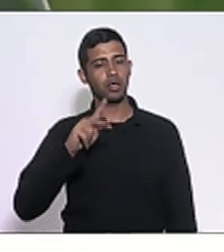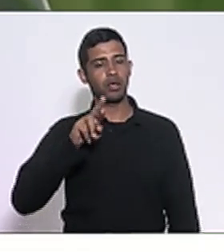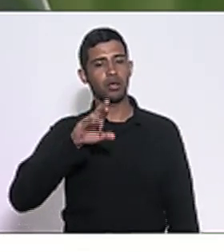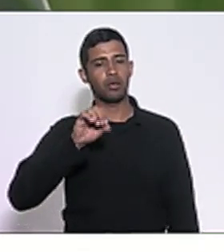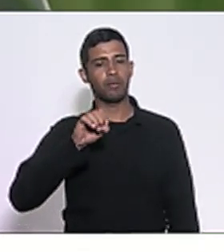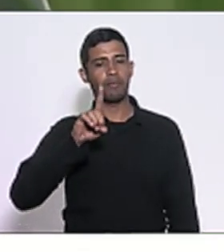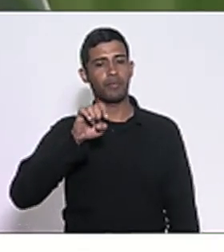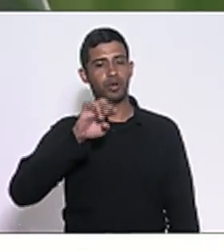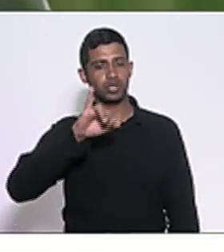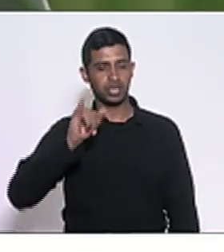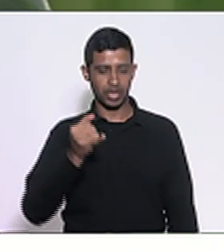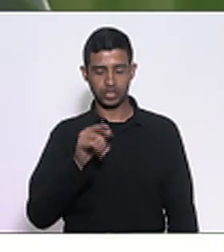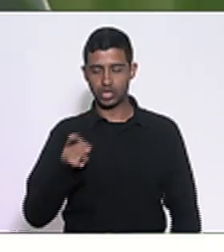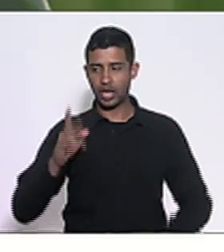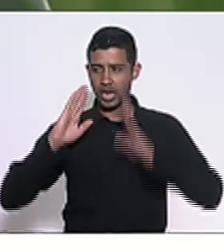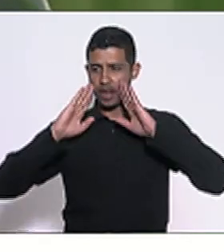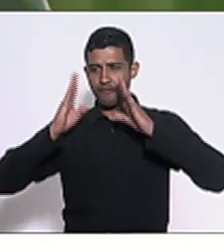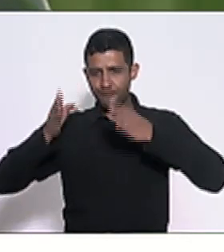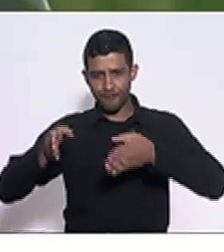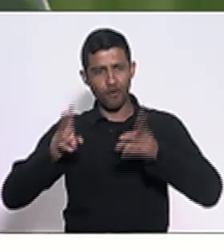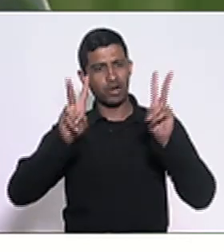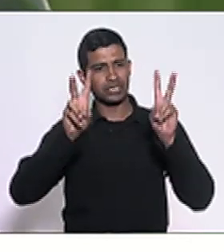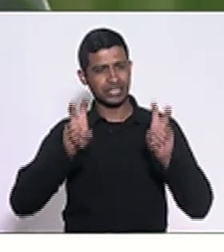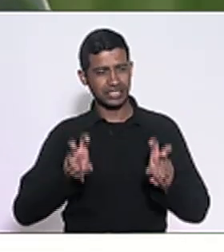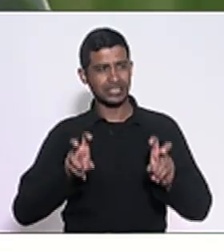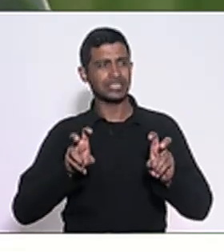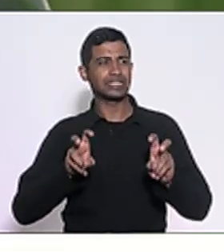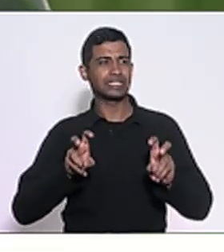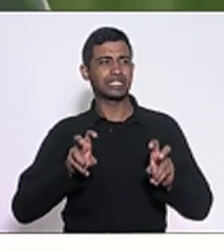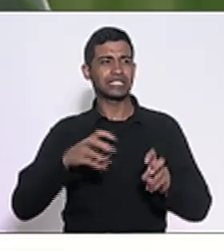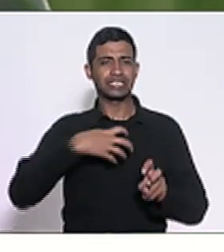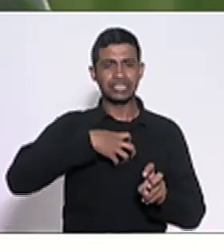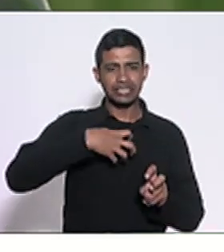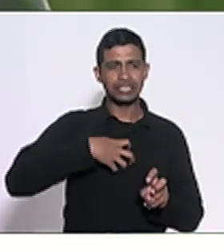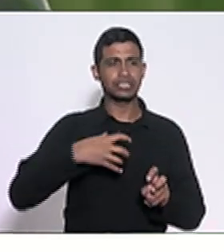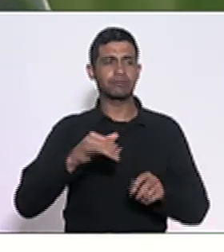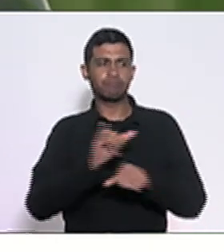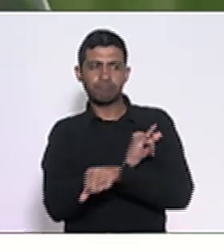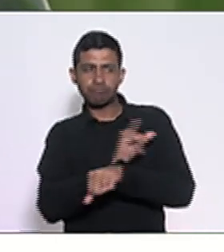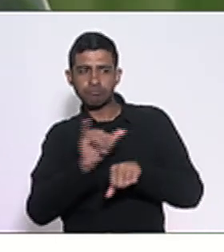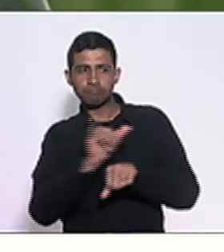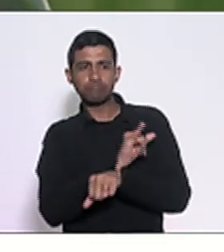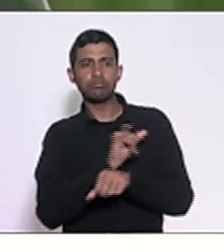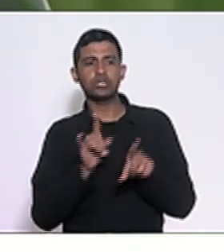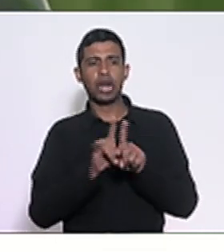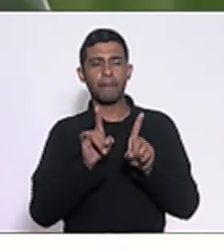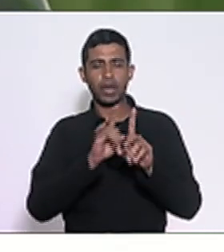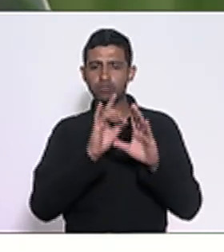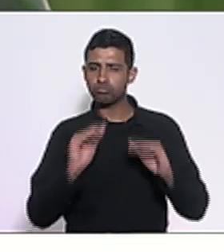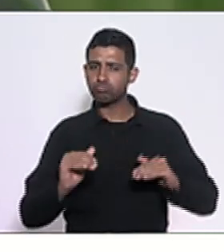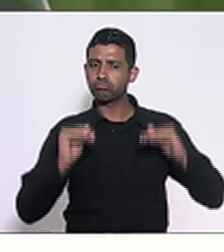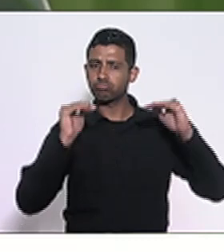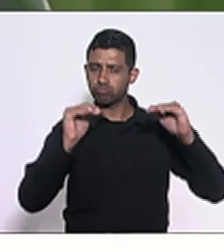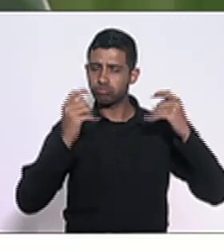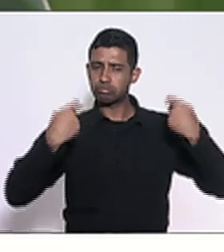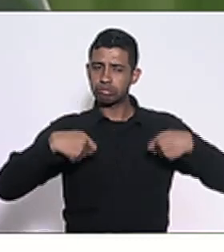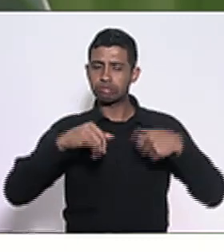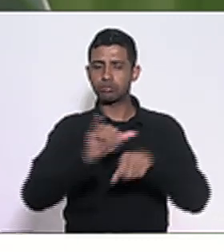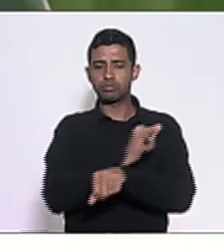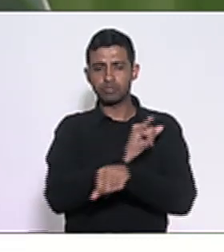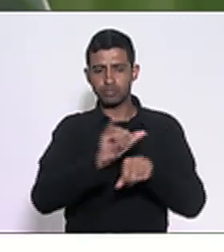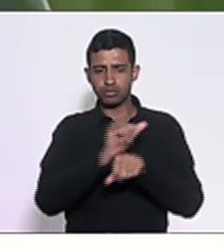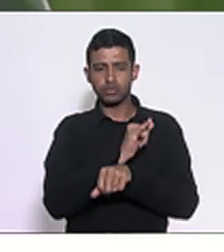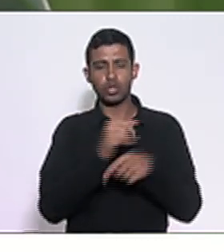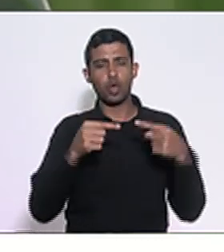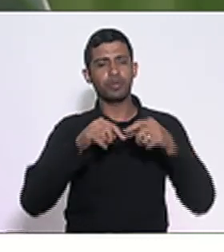focal dessas questões mais sensíveis, mais estratégicas, de nível estratégico e mais estruturantes do